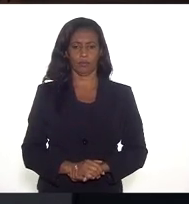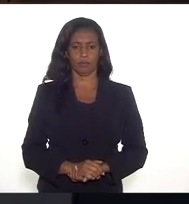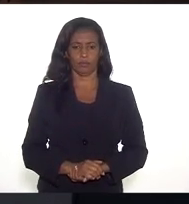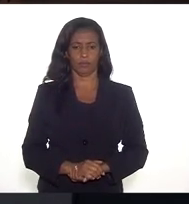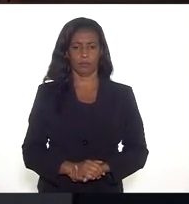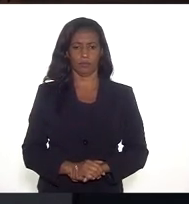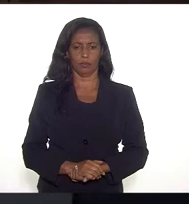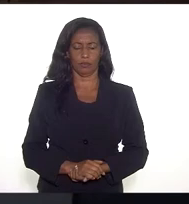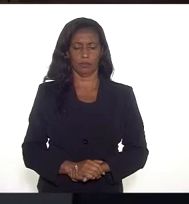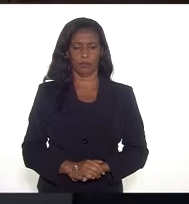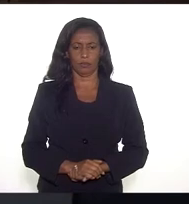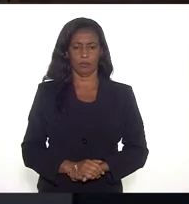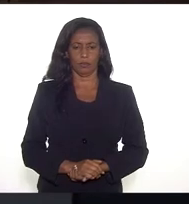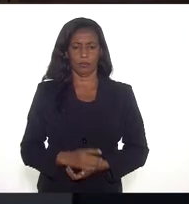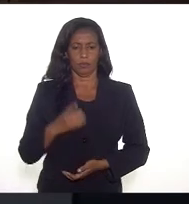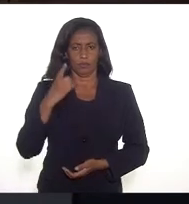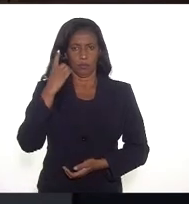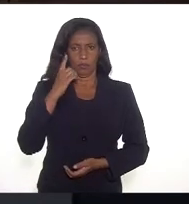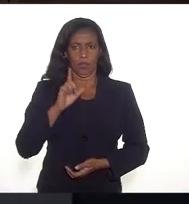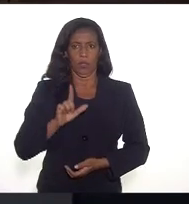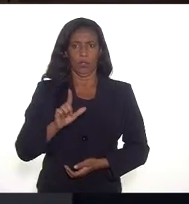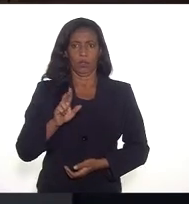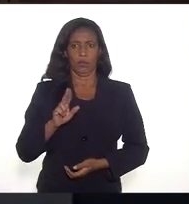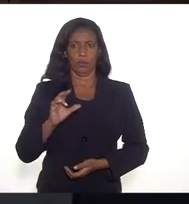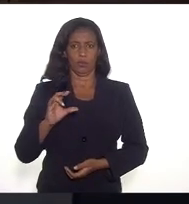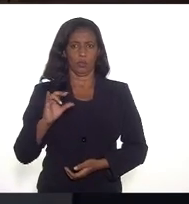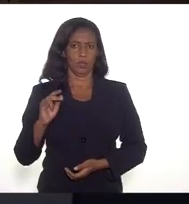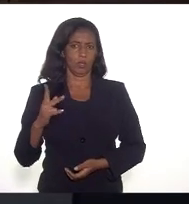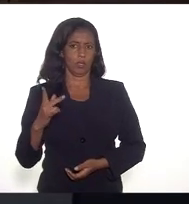Deputado Daniel Librelon. Deputada Lucinha.